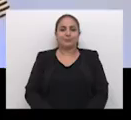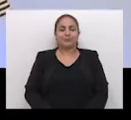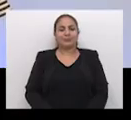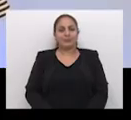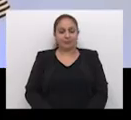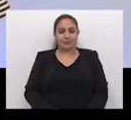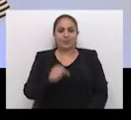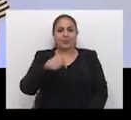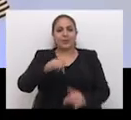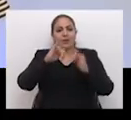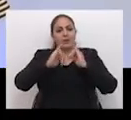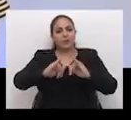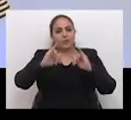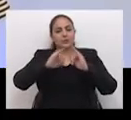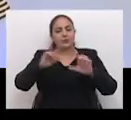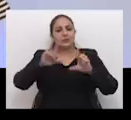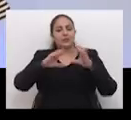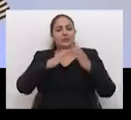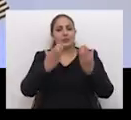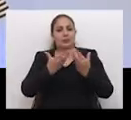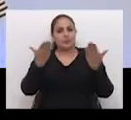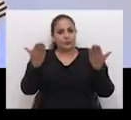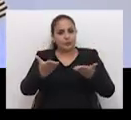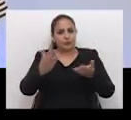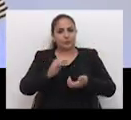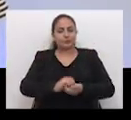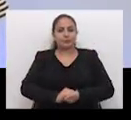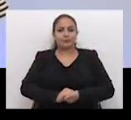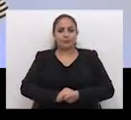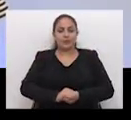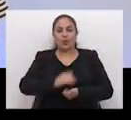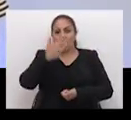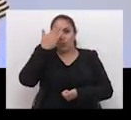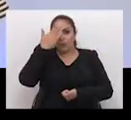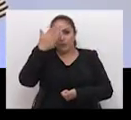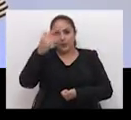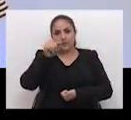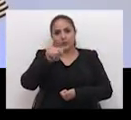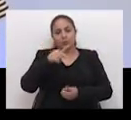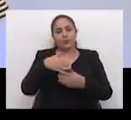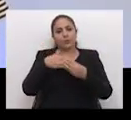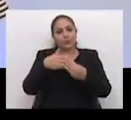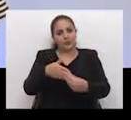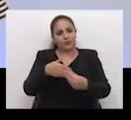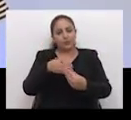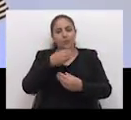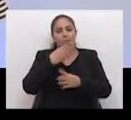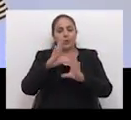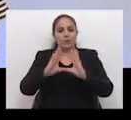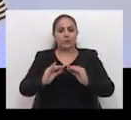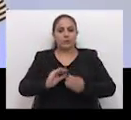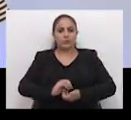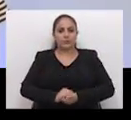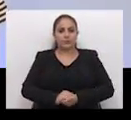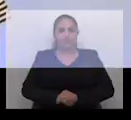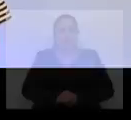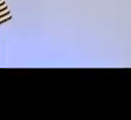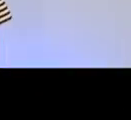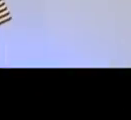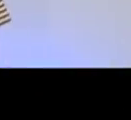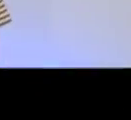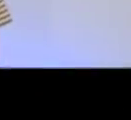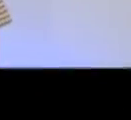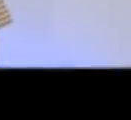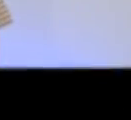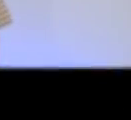casa. E estas foram as informações do Jornal da Câmara de hoje. Obrigada pela sua companhia e uma boa noite.